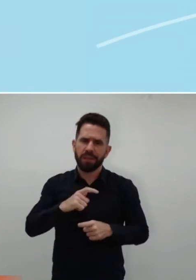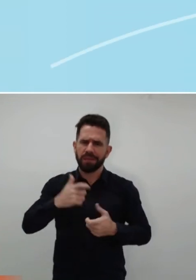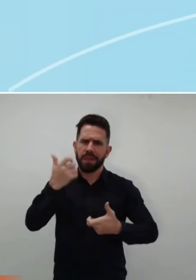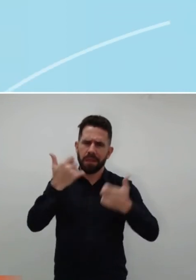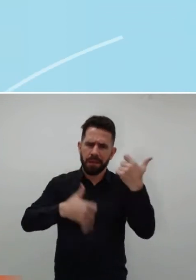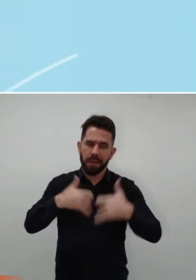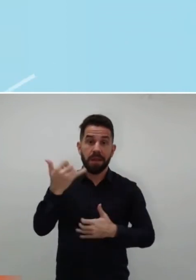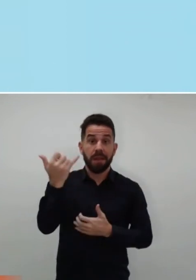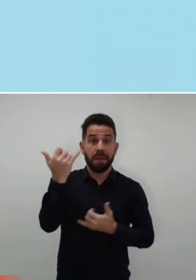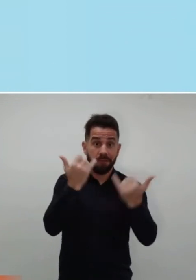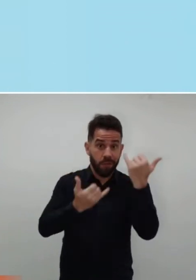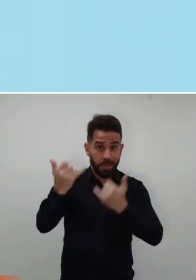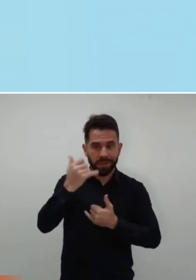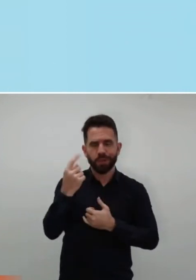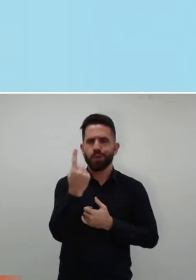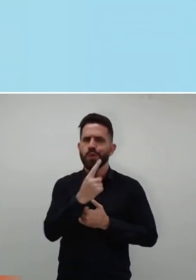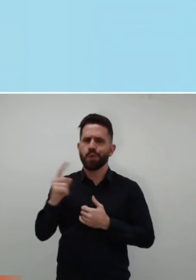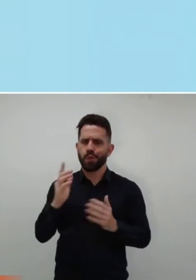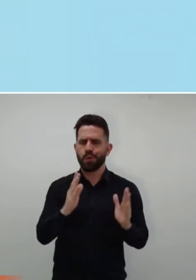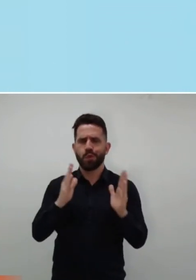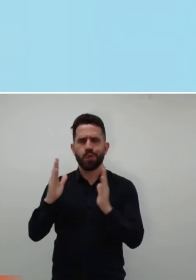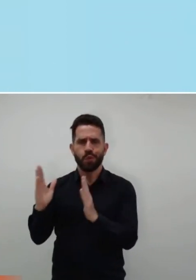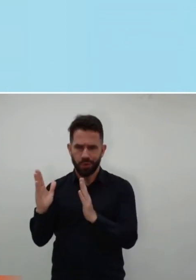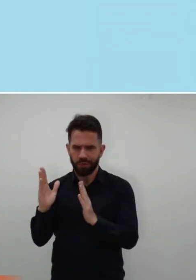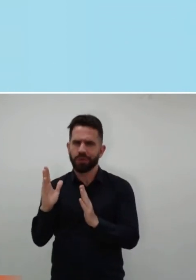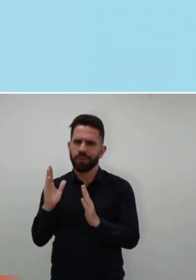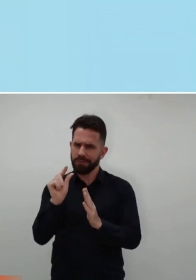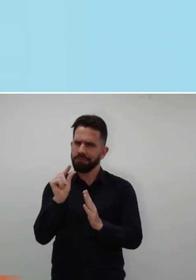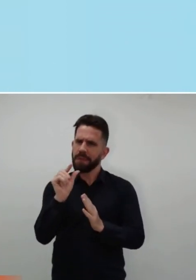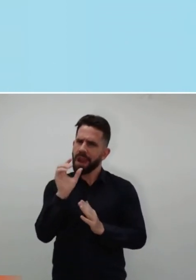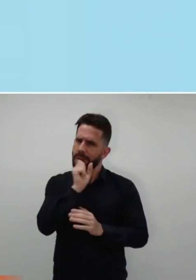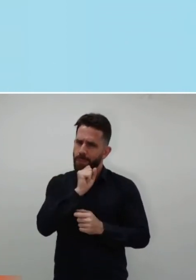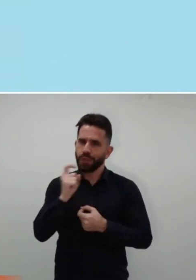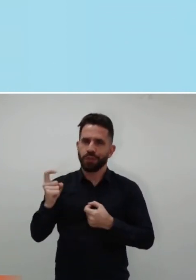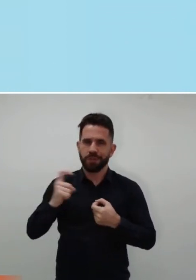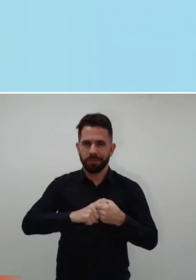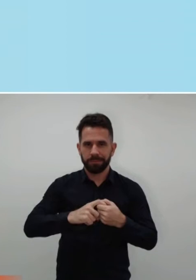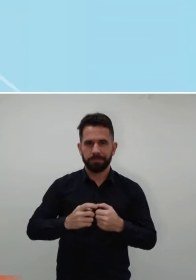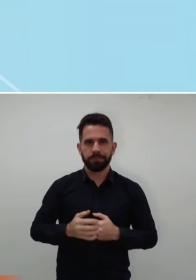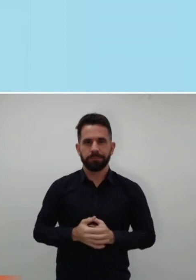nesse último bloco, que começa daqui a pouquinho. Prometo que o intervalo é bem rápido.